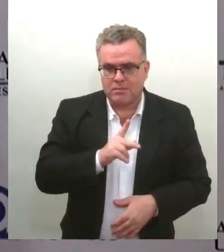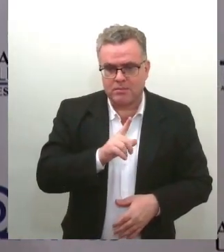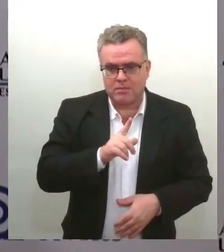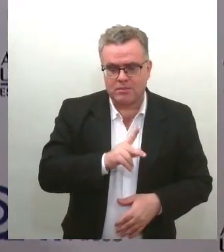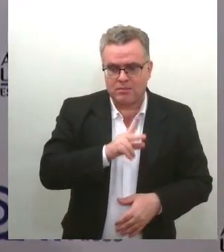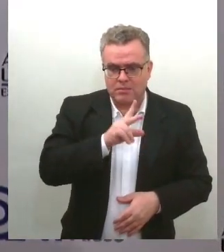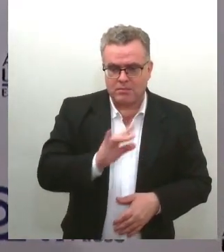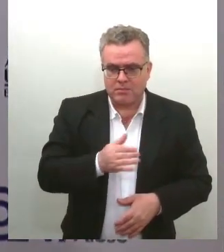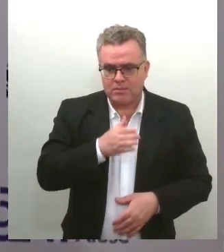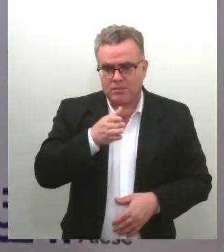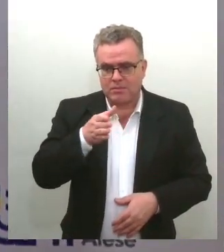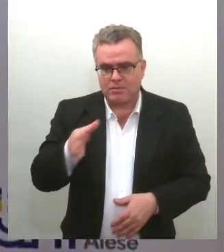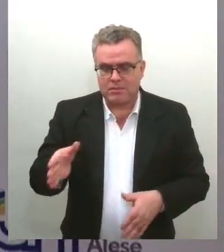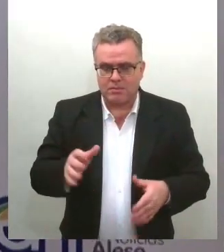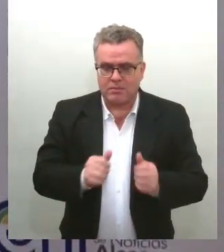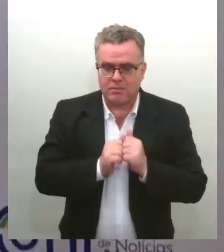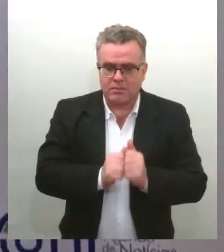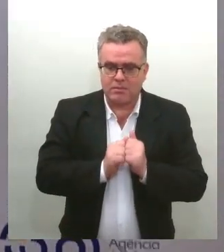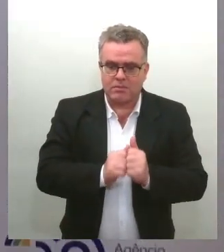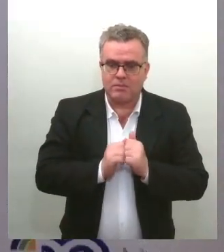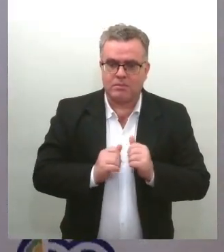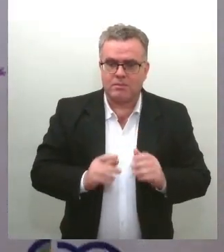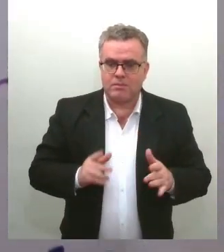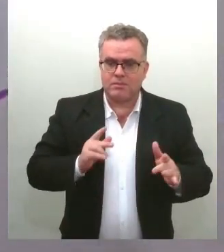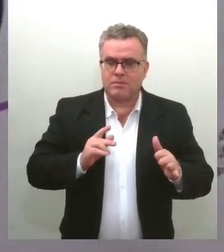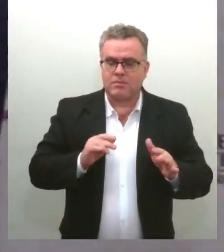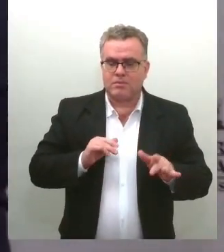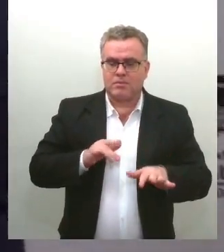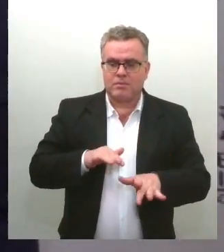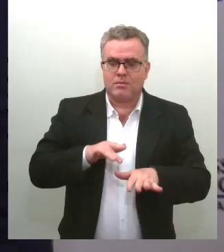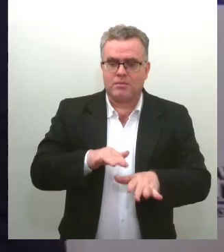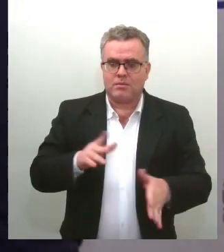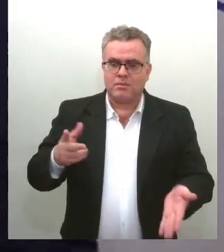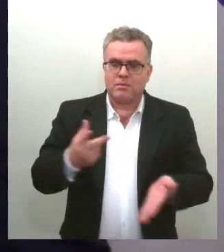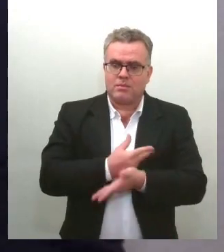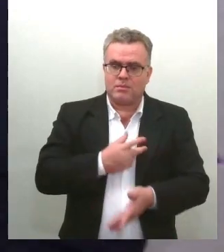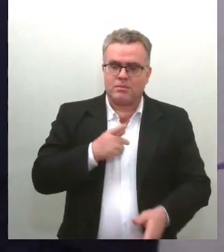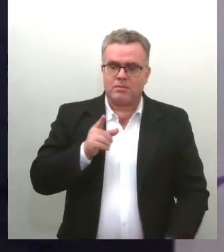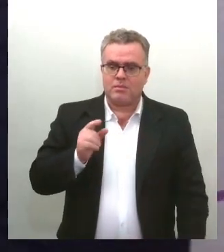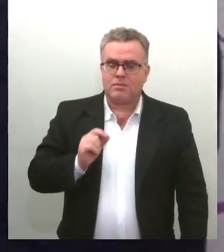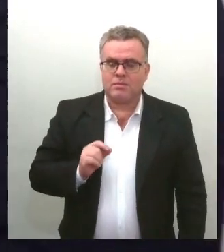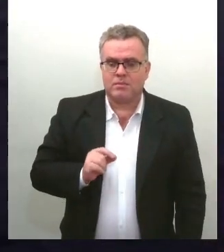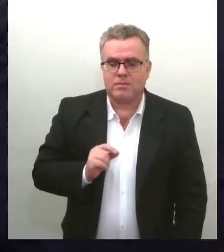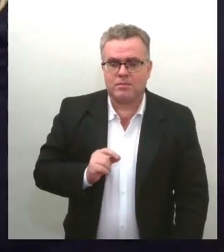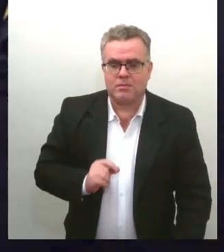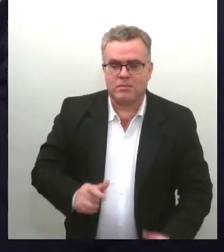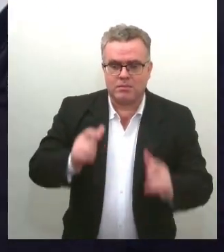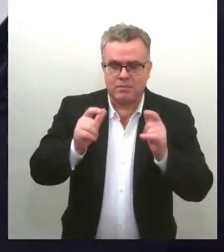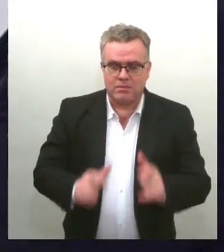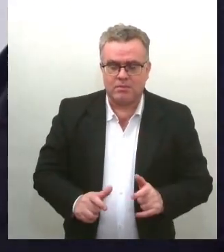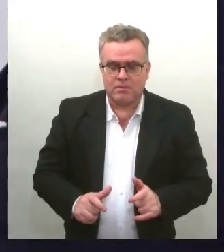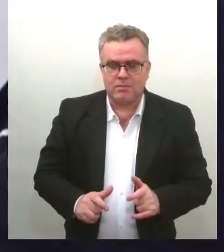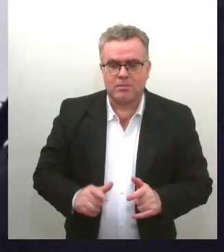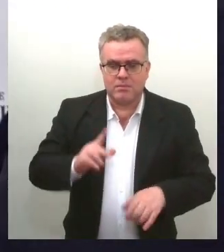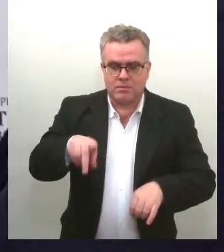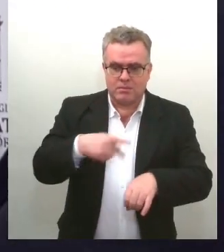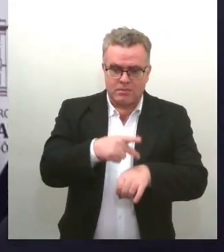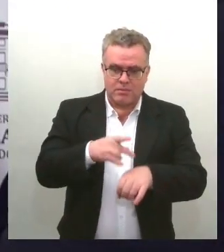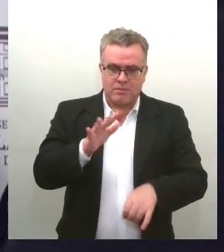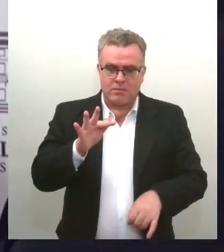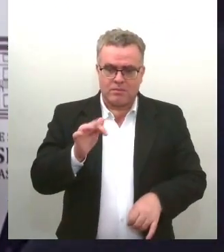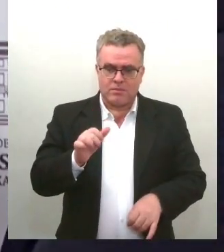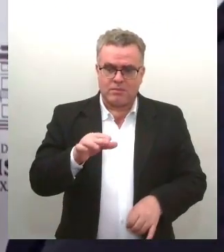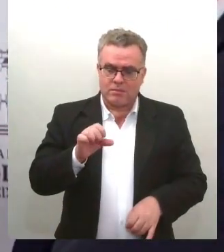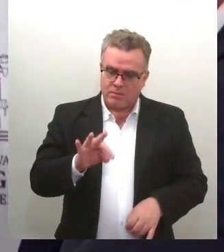manifestos. Sim, está acontecendo agora aqui na Praça Fausto Cardoso o manifesto dos alunos e alunas do